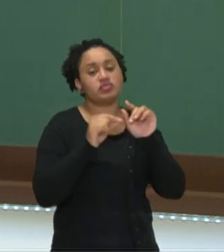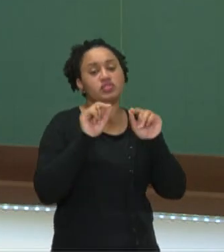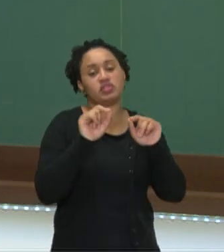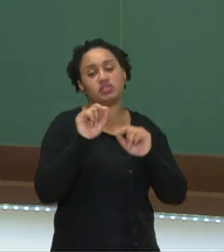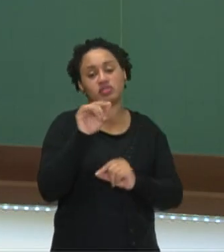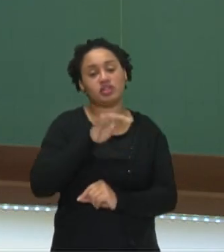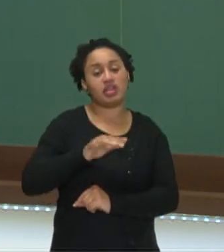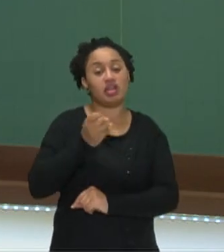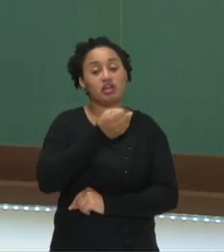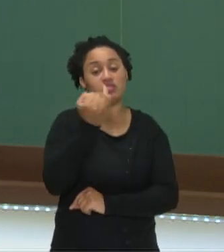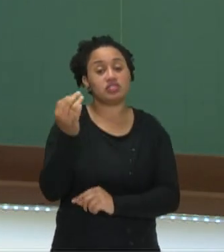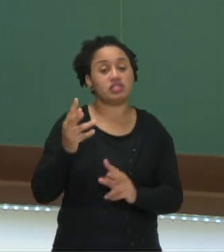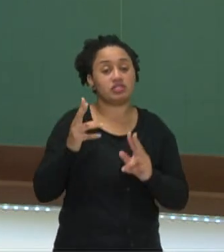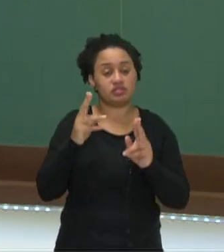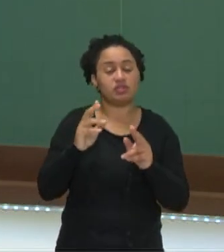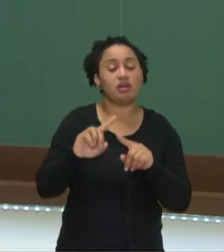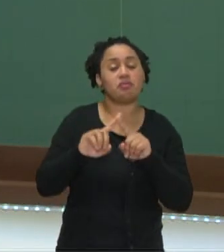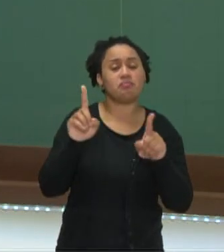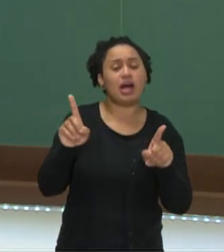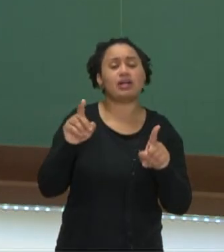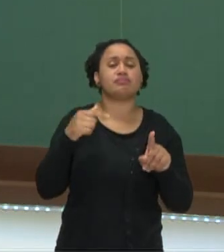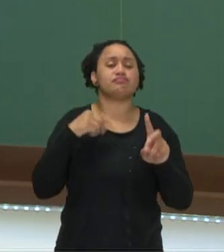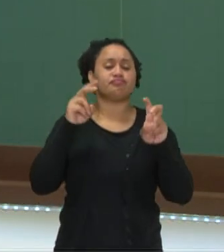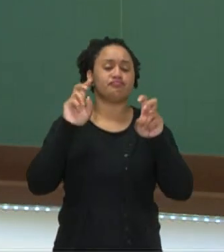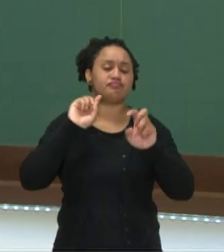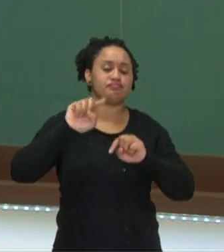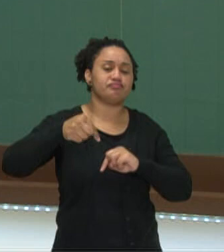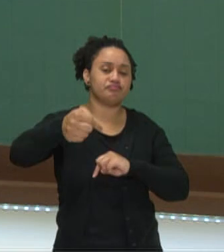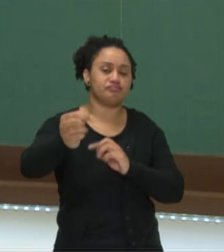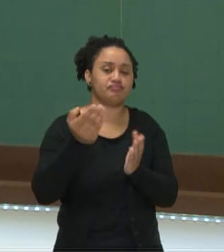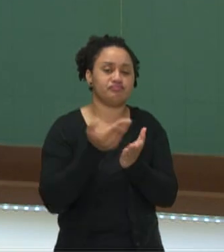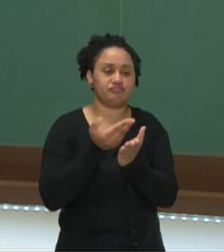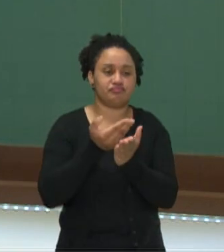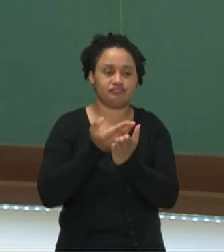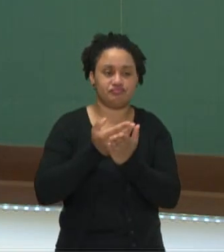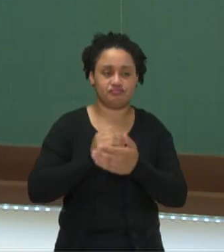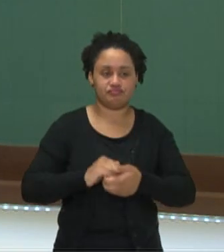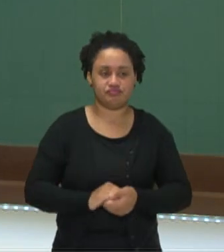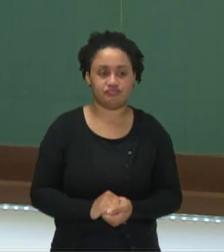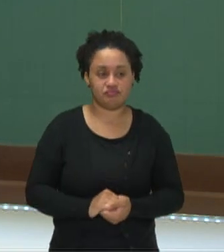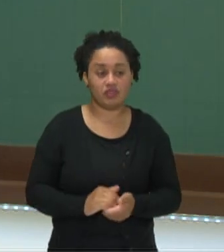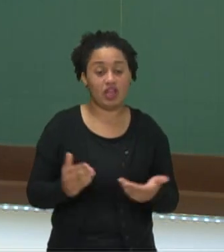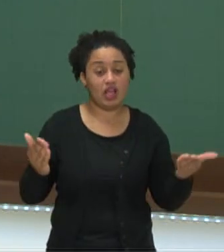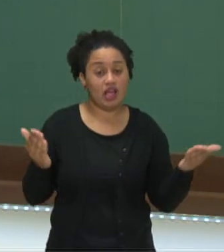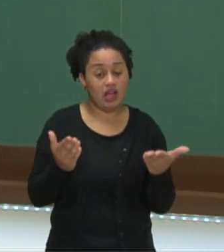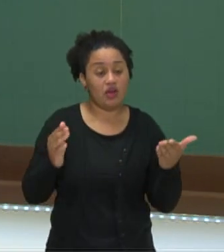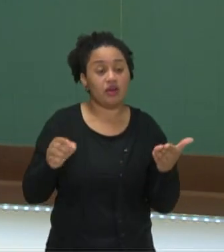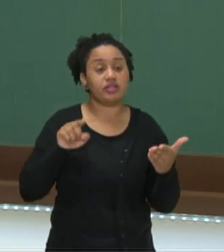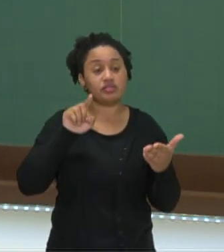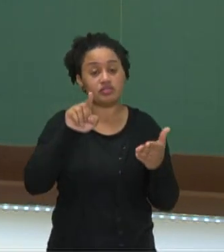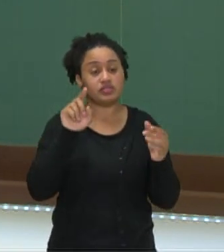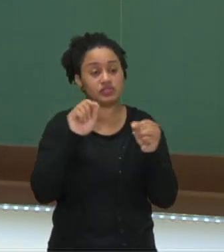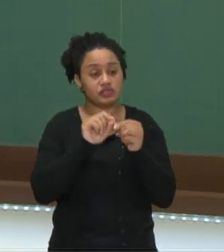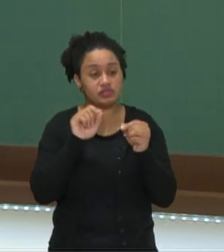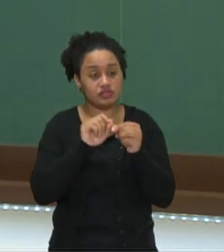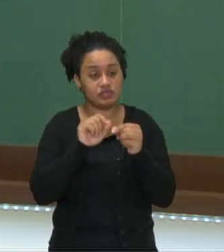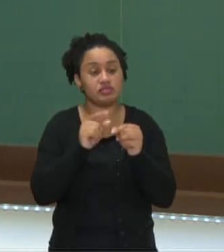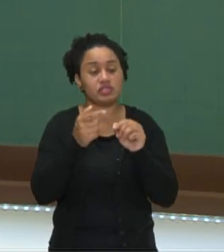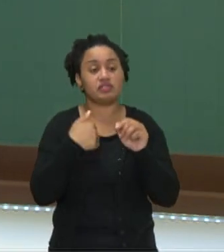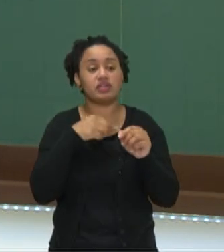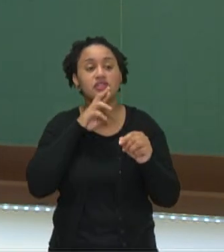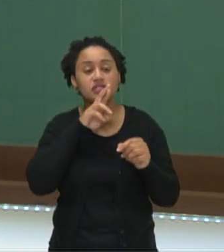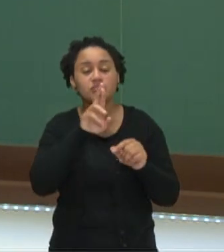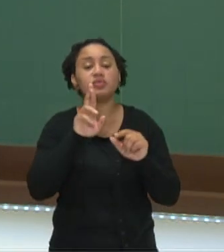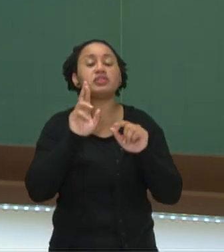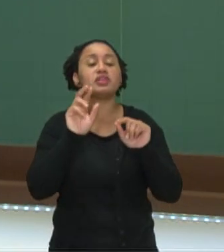a mesma quantidade aí, mas assuntos aí para aulas futuras. E agora, sua vez, você vai responder